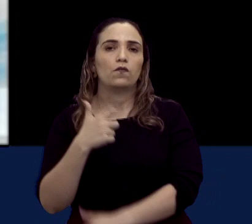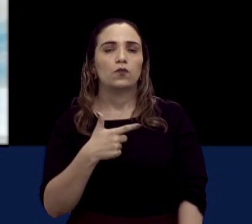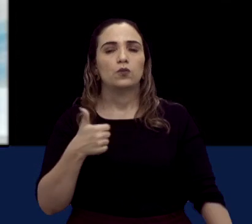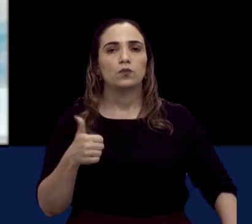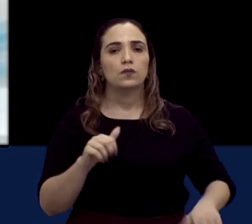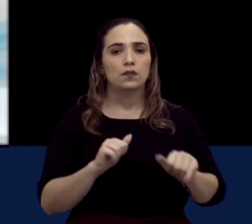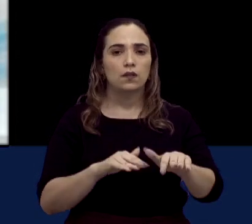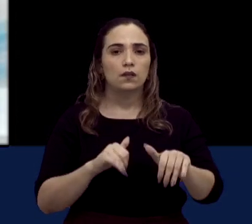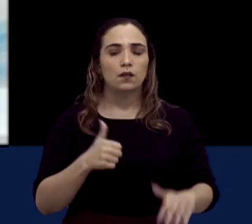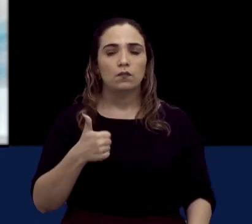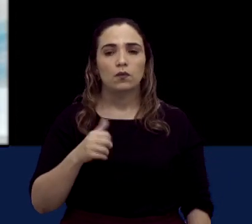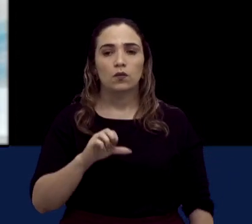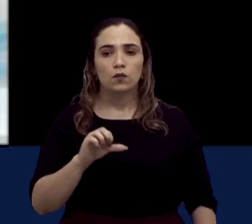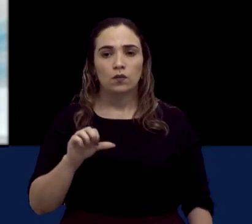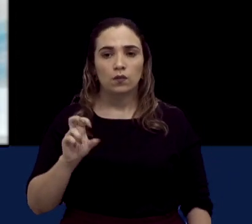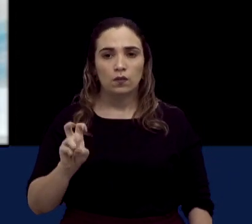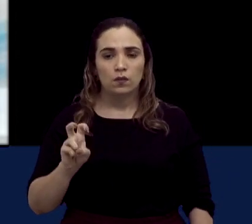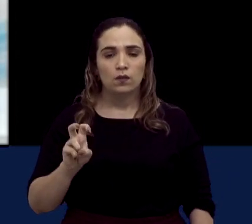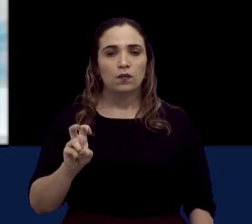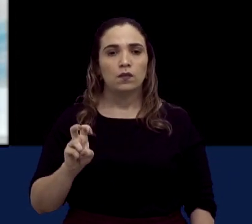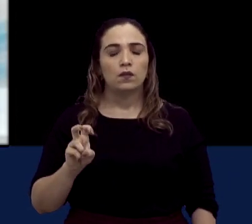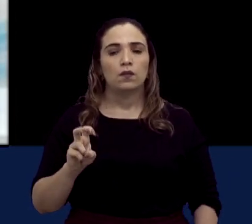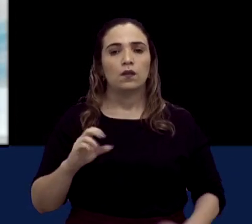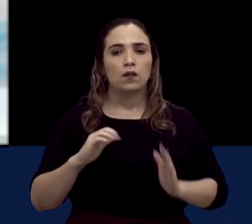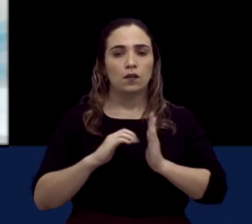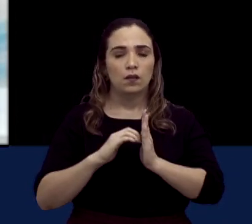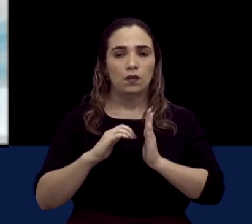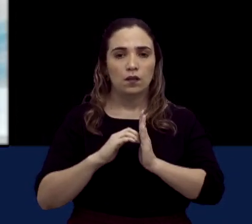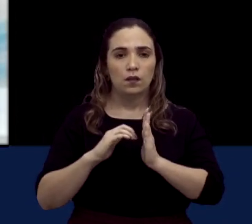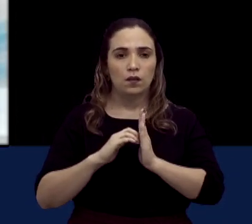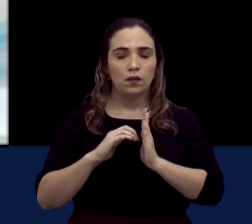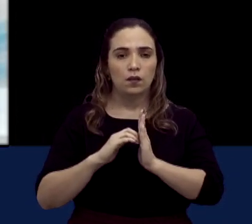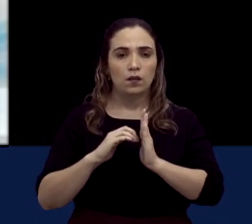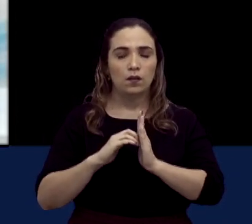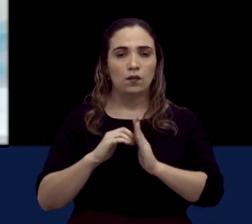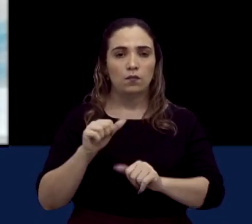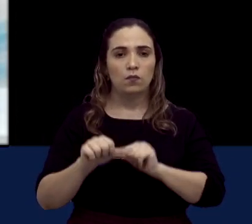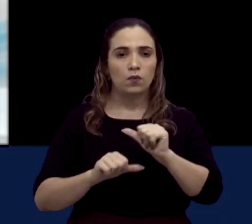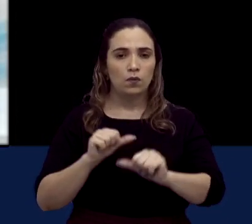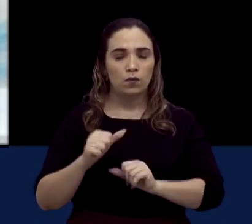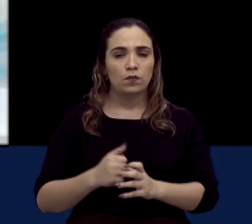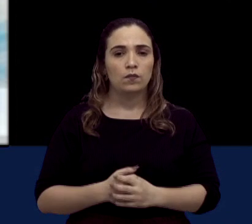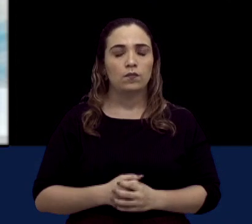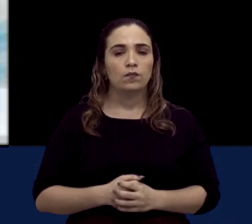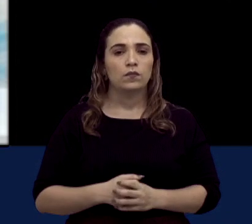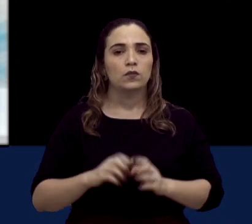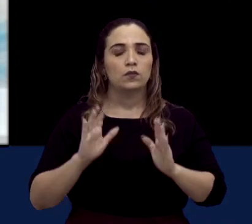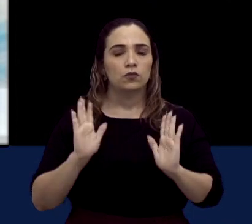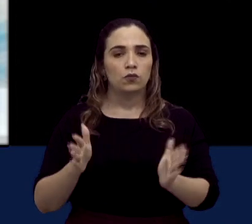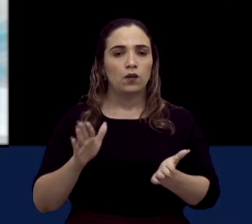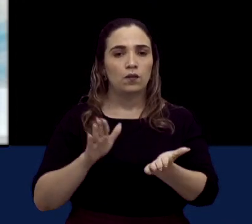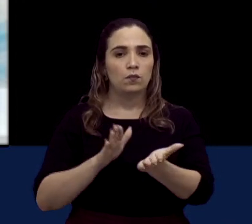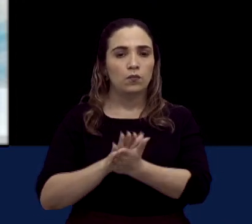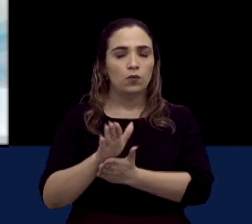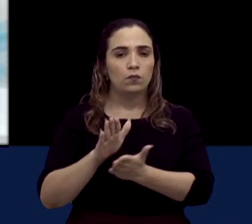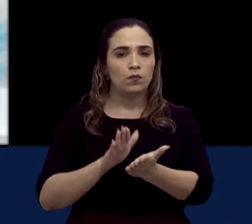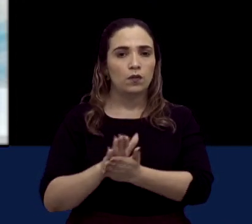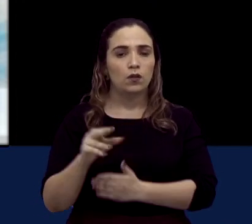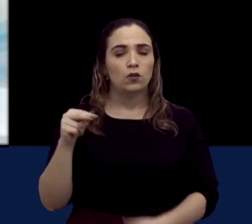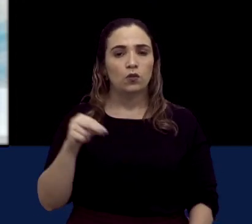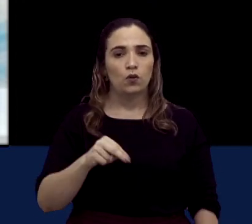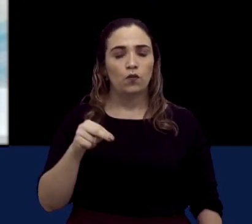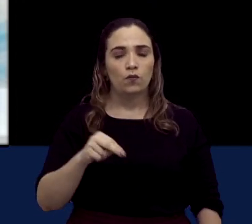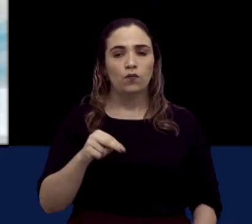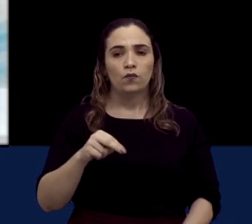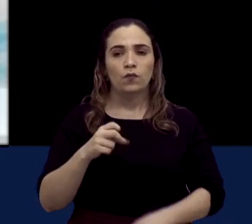de 1995 pela Câmara da Reforma do Estado. E foi publicado, em novembro